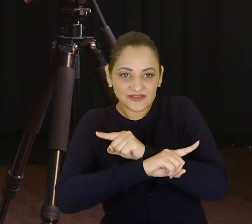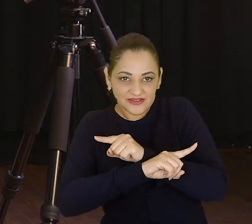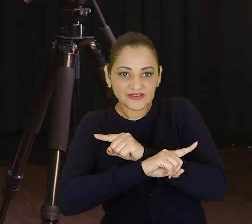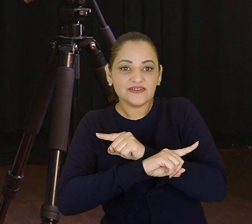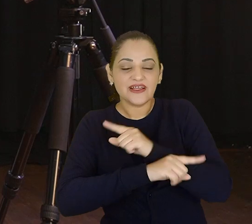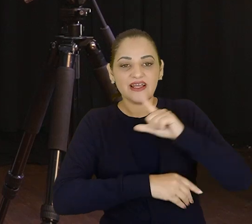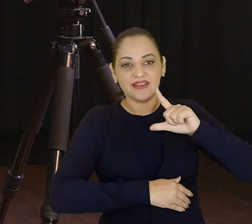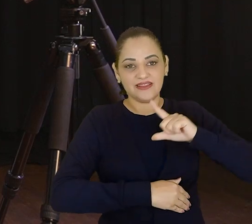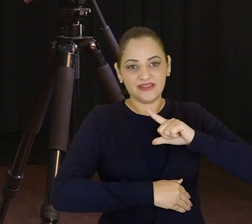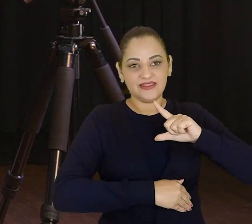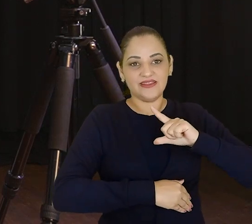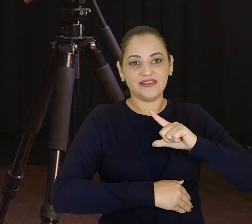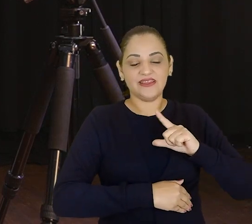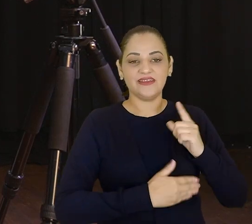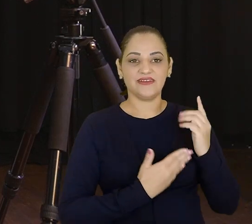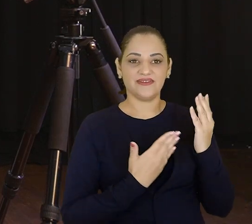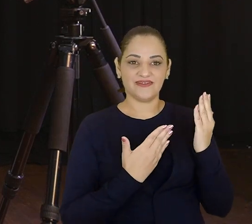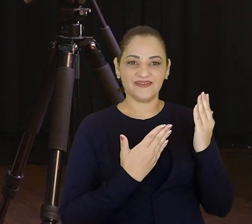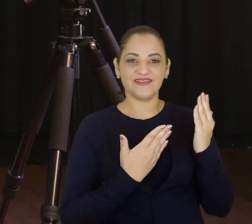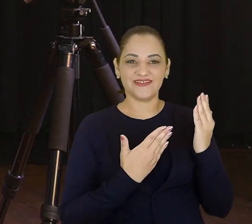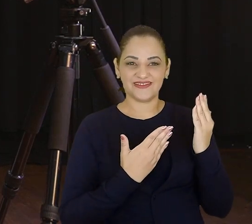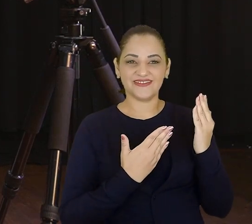invertida,